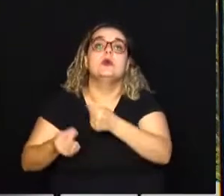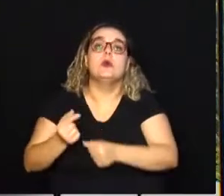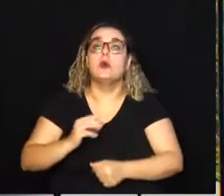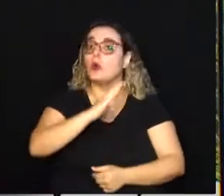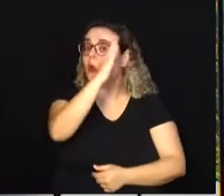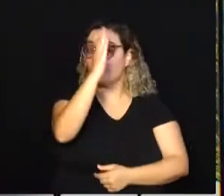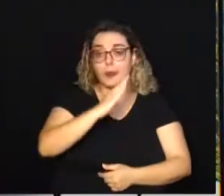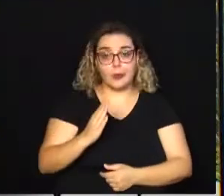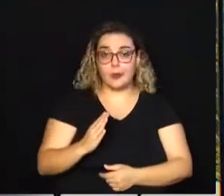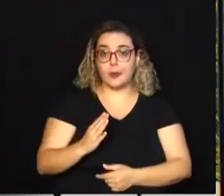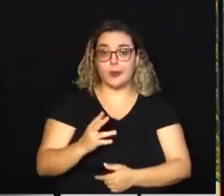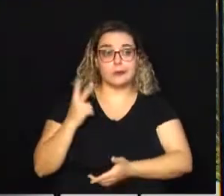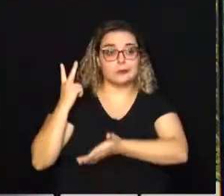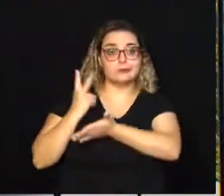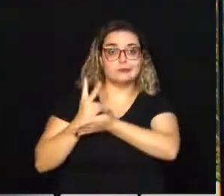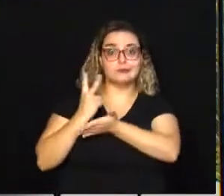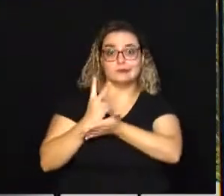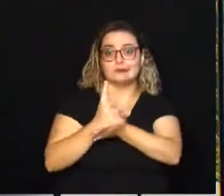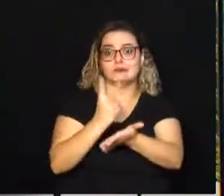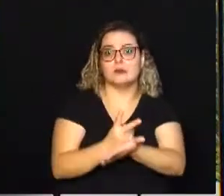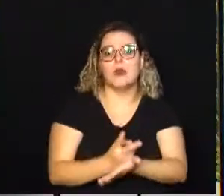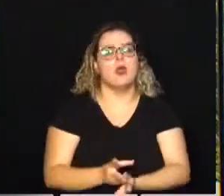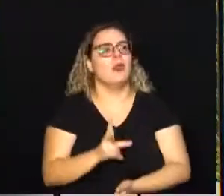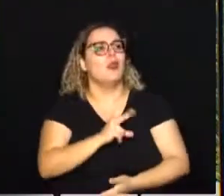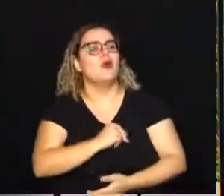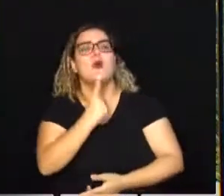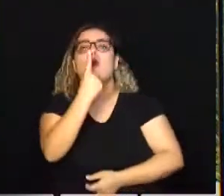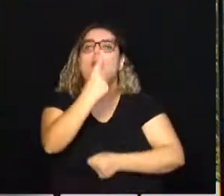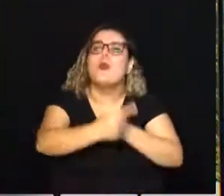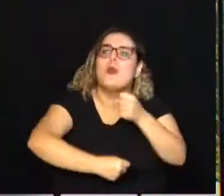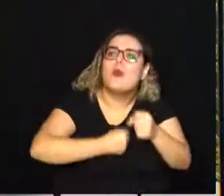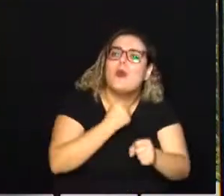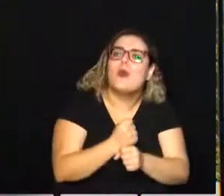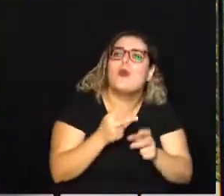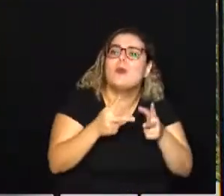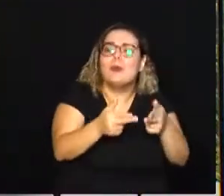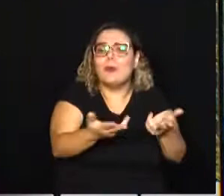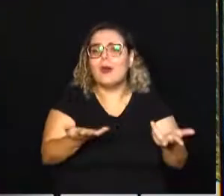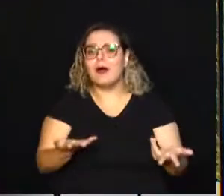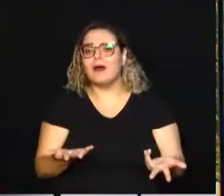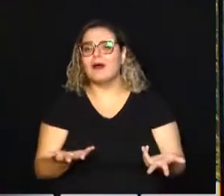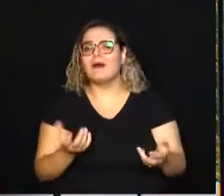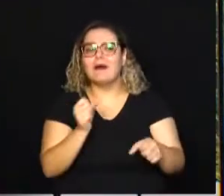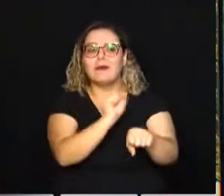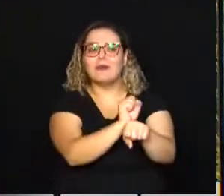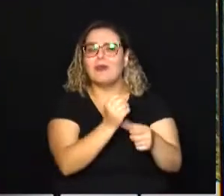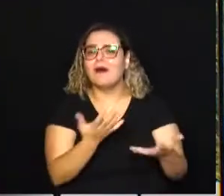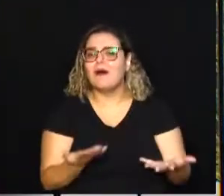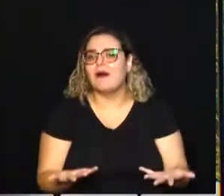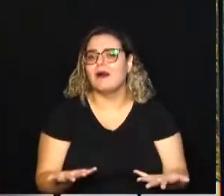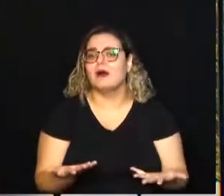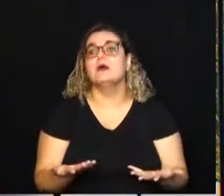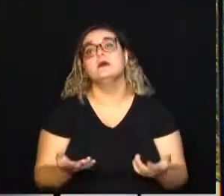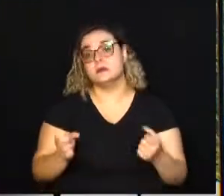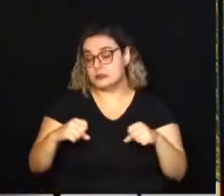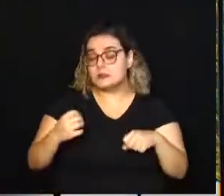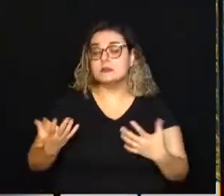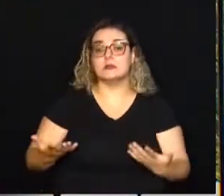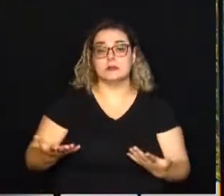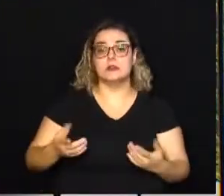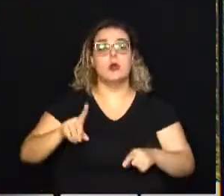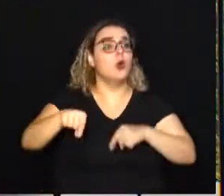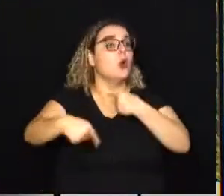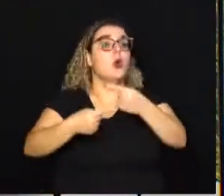não. E aí as pessoas ficam, já está um ano parado, mas realmente é isso. A gente, apesar da gente estar um ano parado, outras medidas